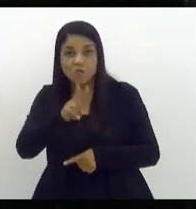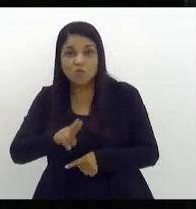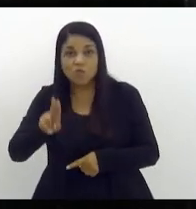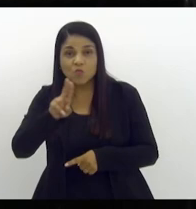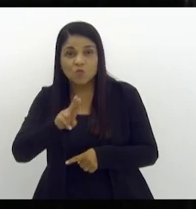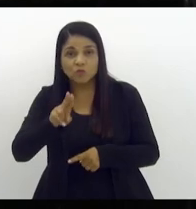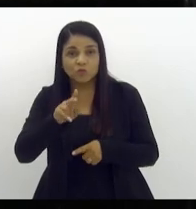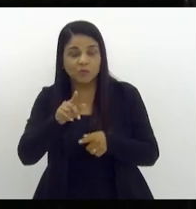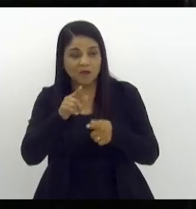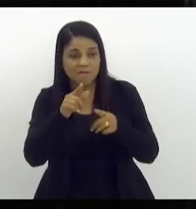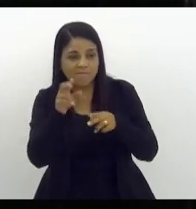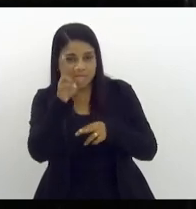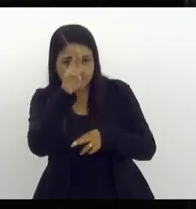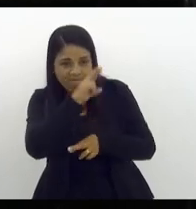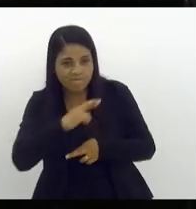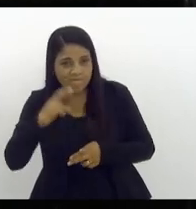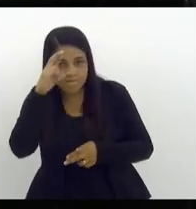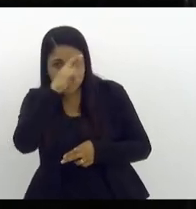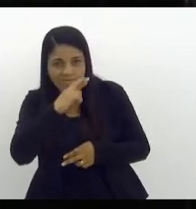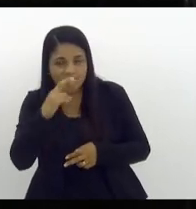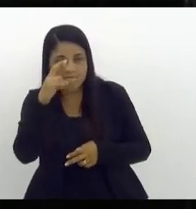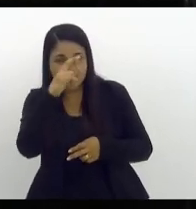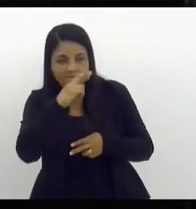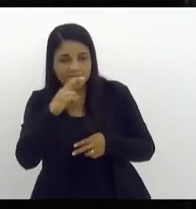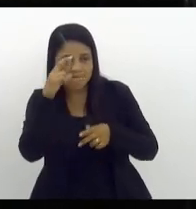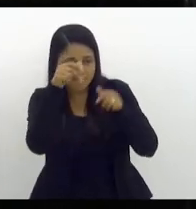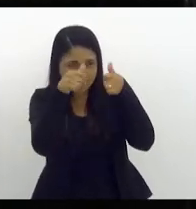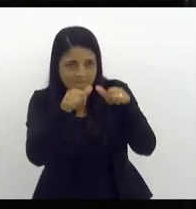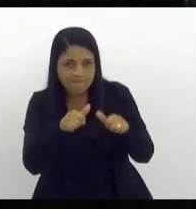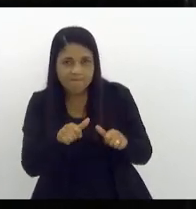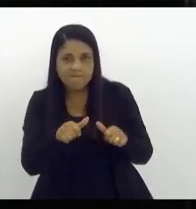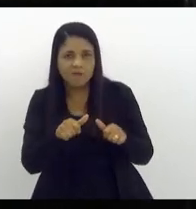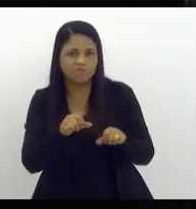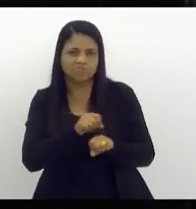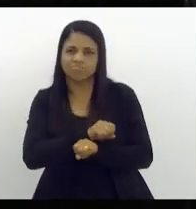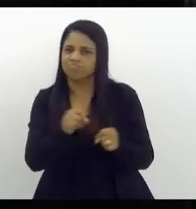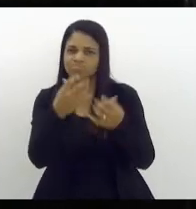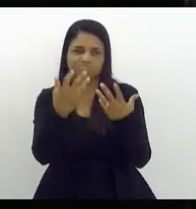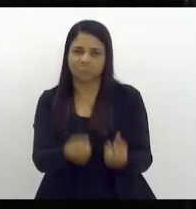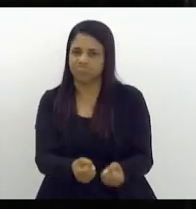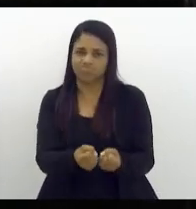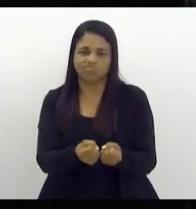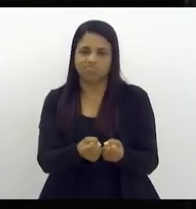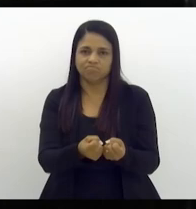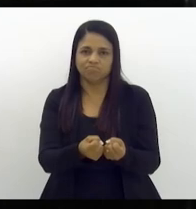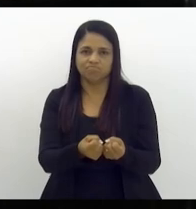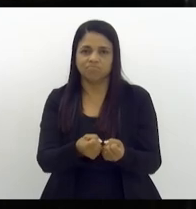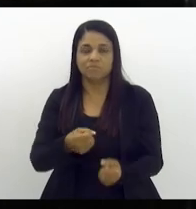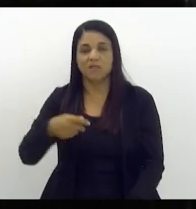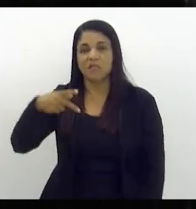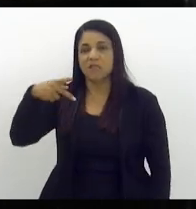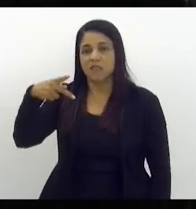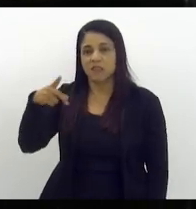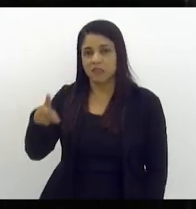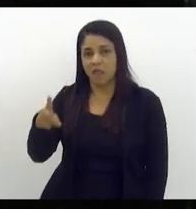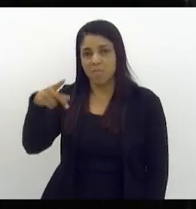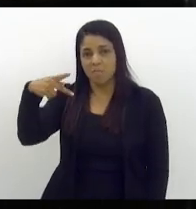fazer supervisão. Isso é inadmissível. E aí volta esse RDPM arcaico e